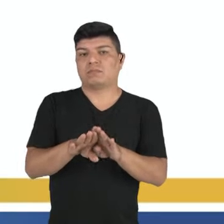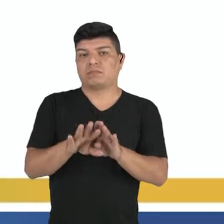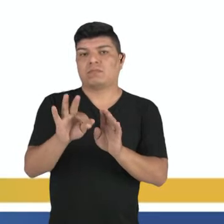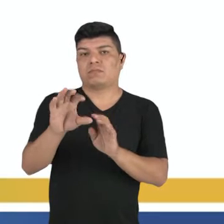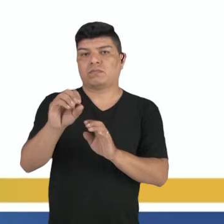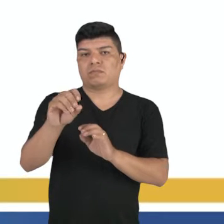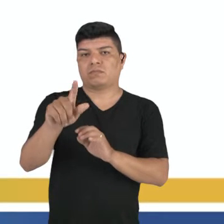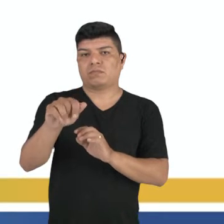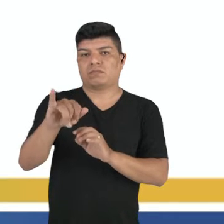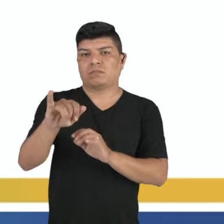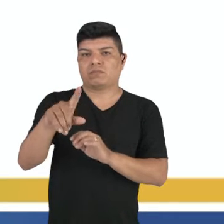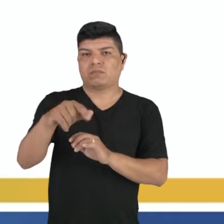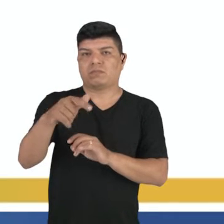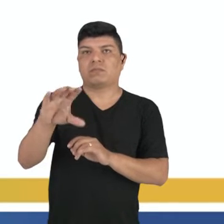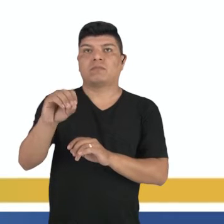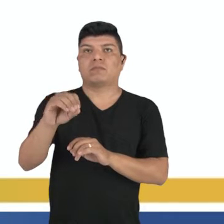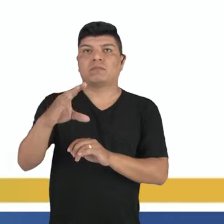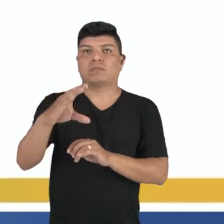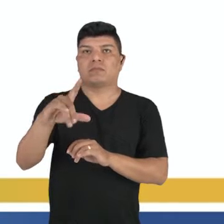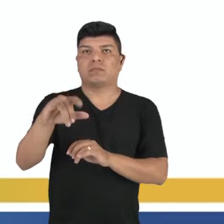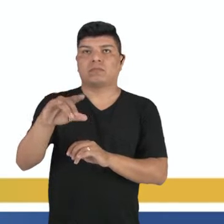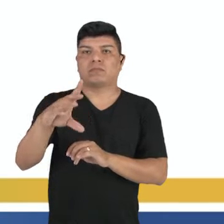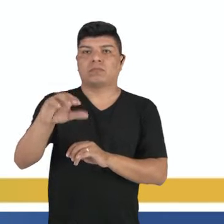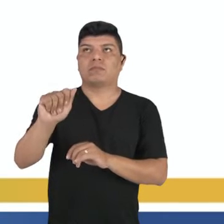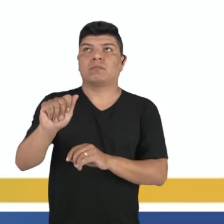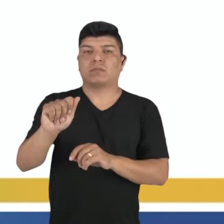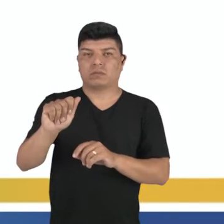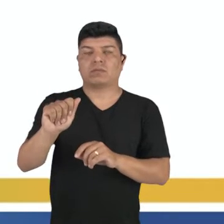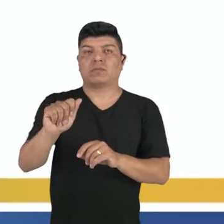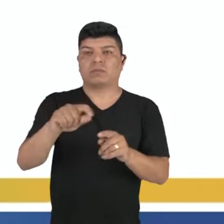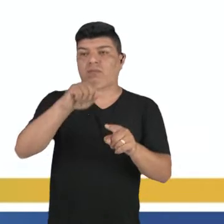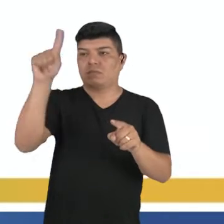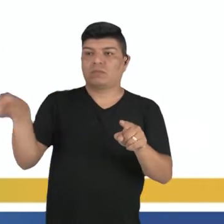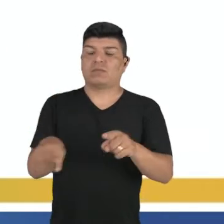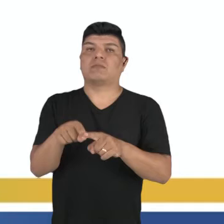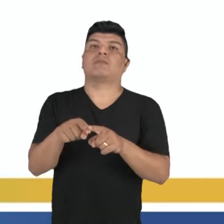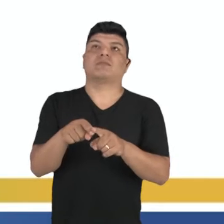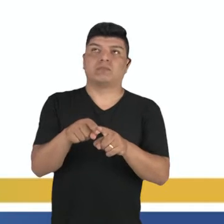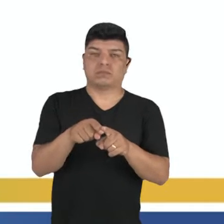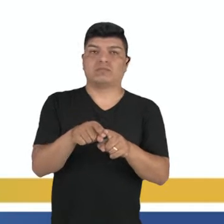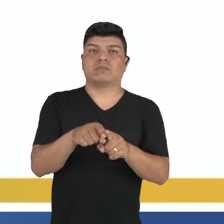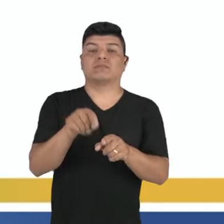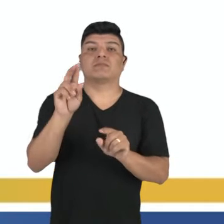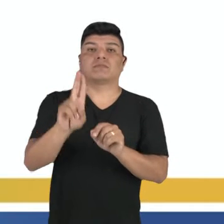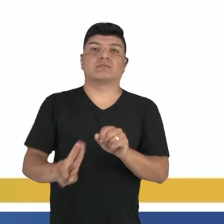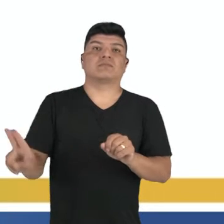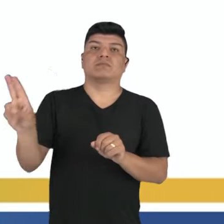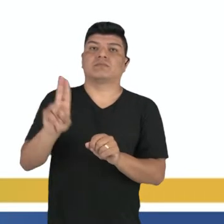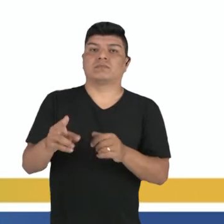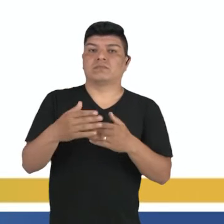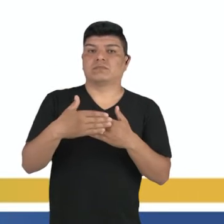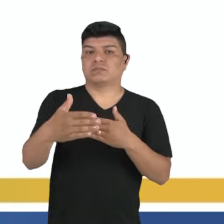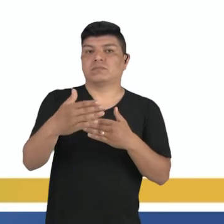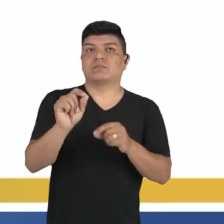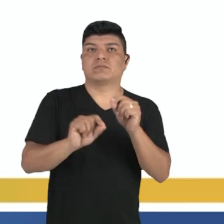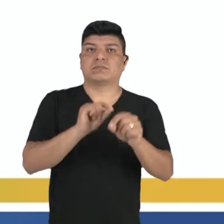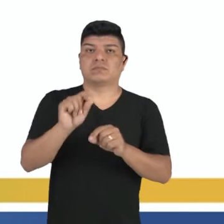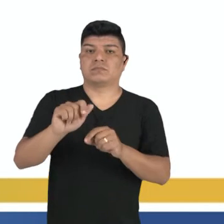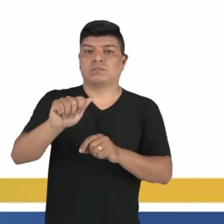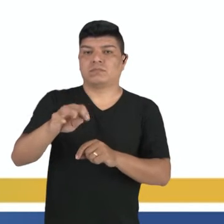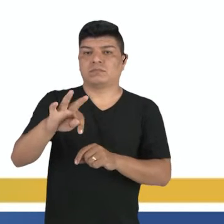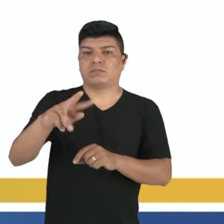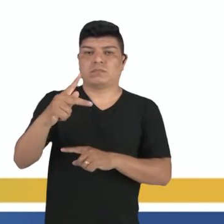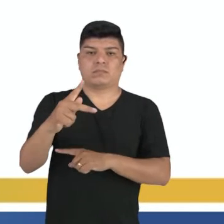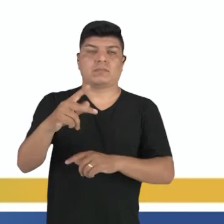fosforilação cíclica e o como vocês podem ver é um círculo essa força organização serve para o início da produção